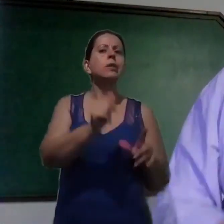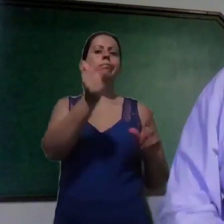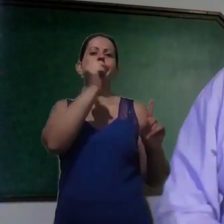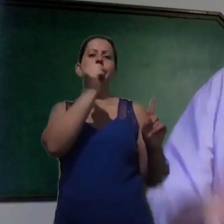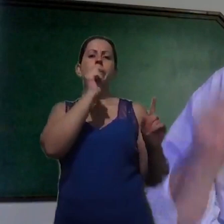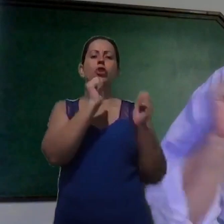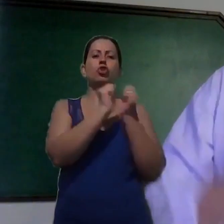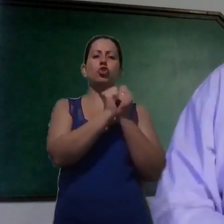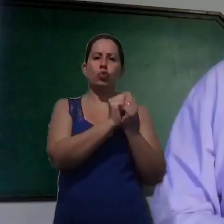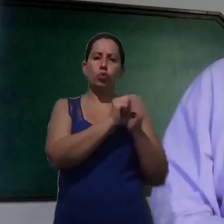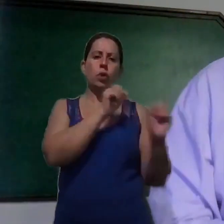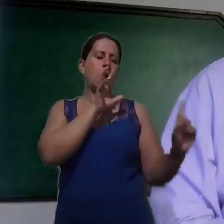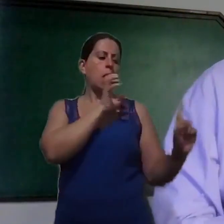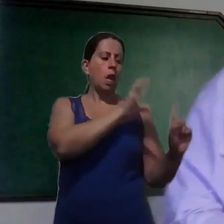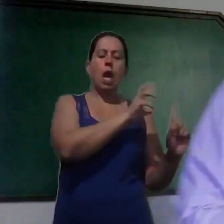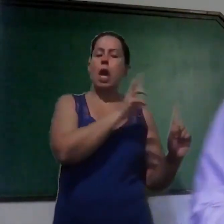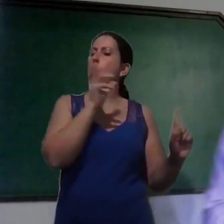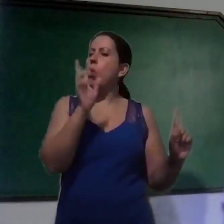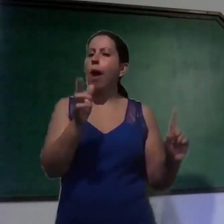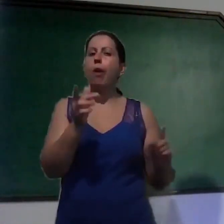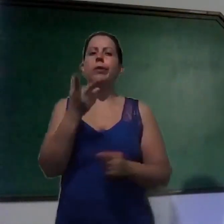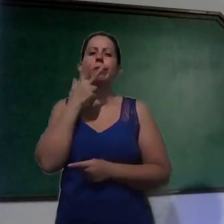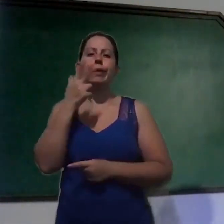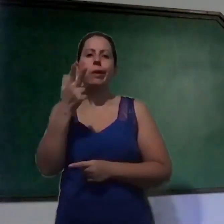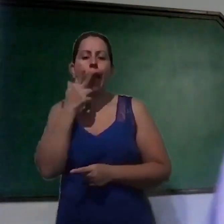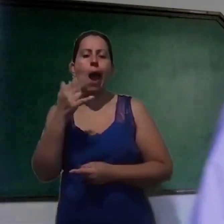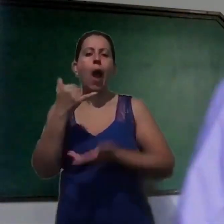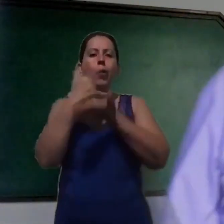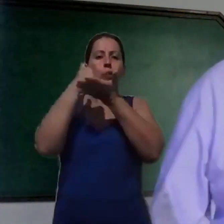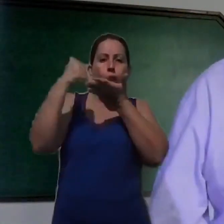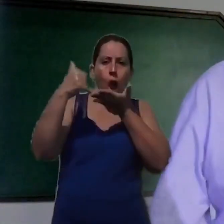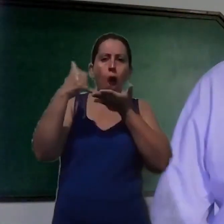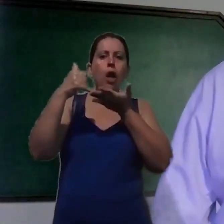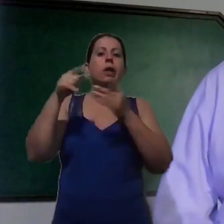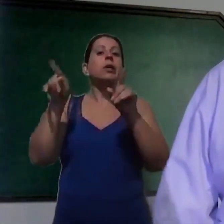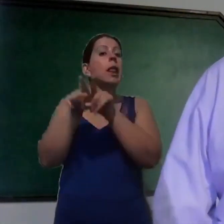assim é com cigarro, assim é com as drogas e também com sexo.